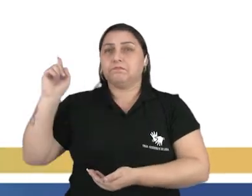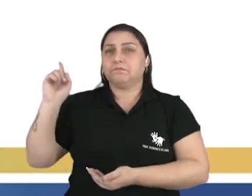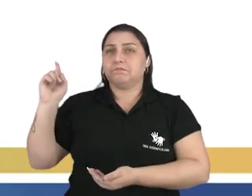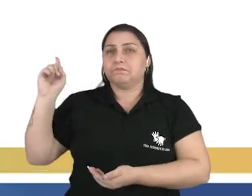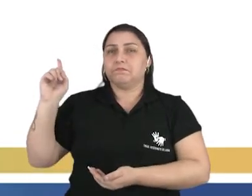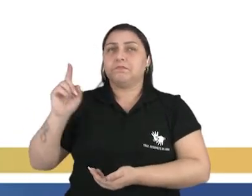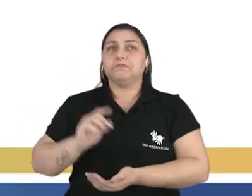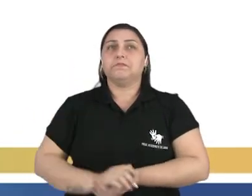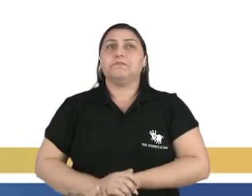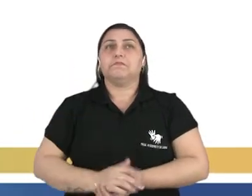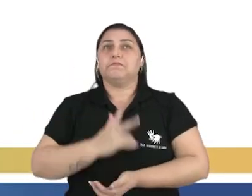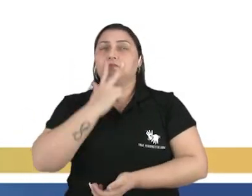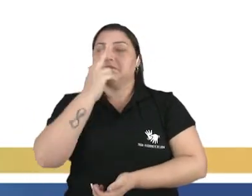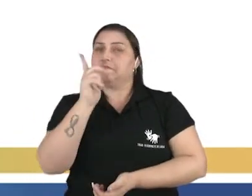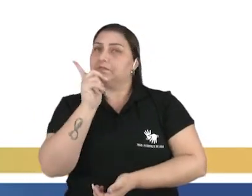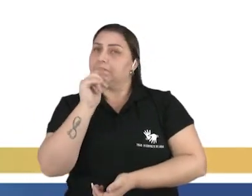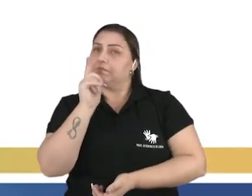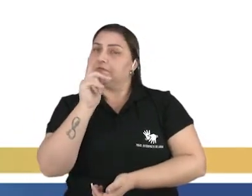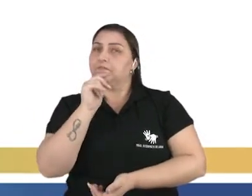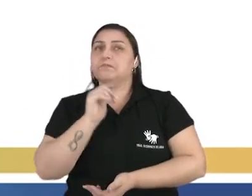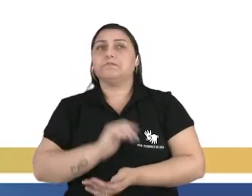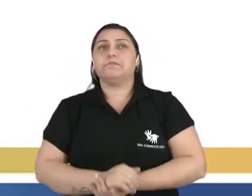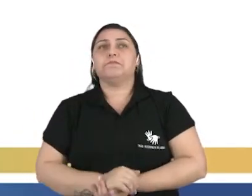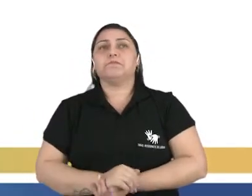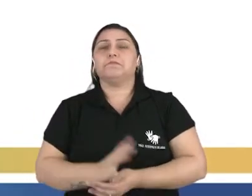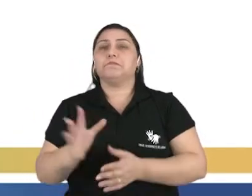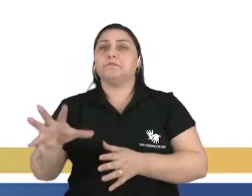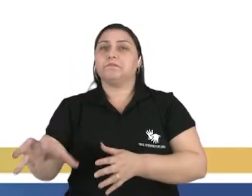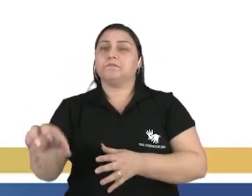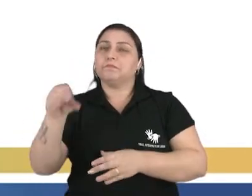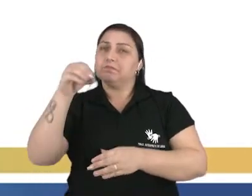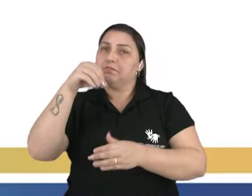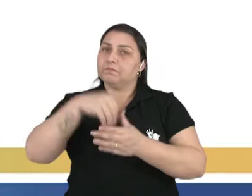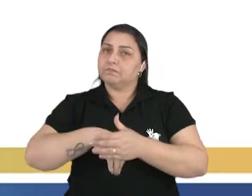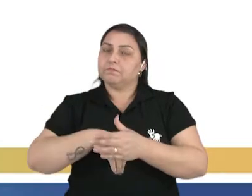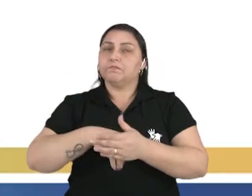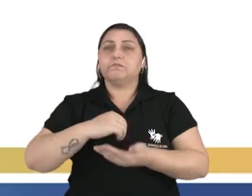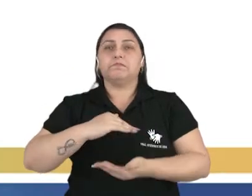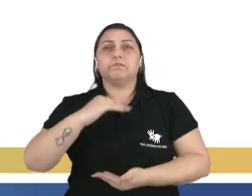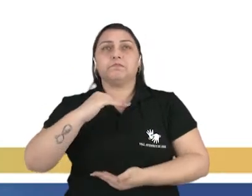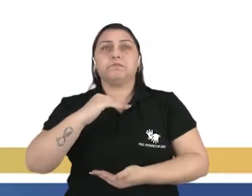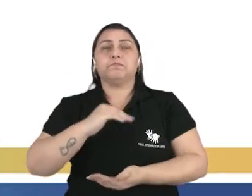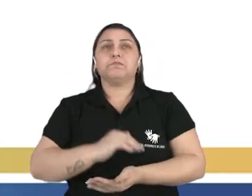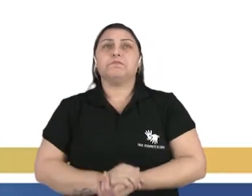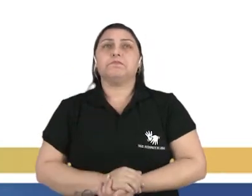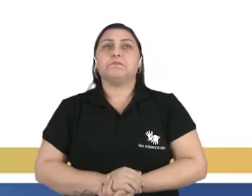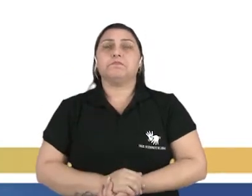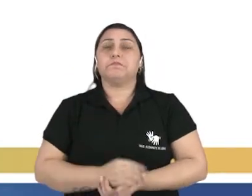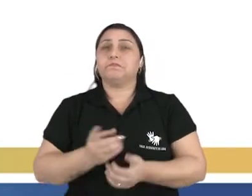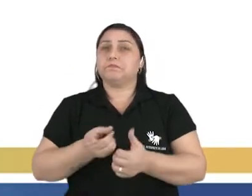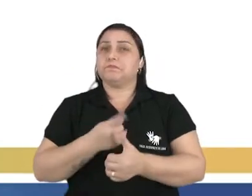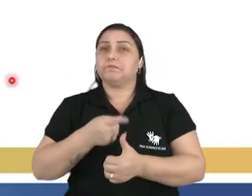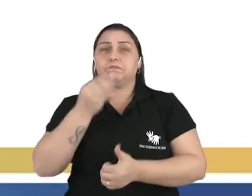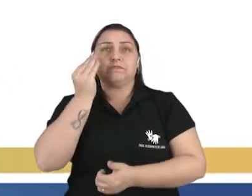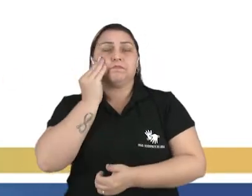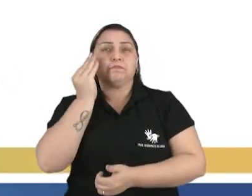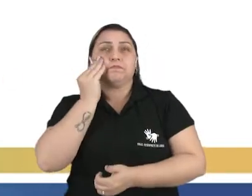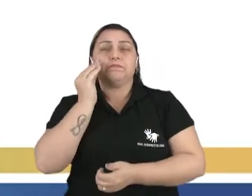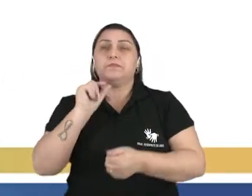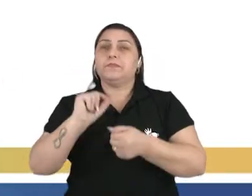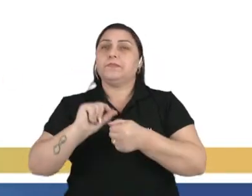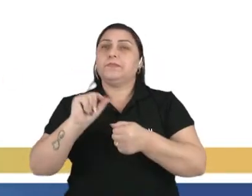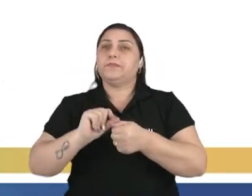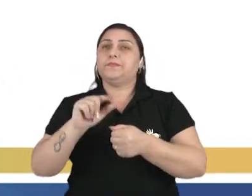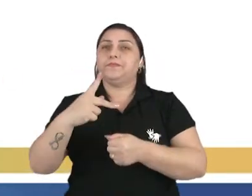fosse água, fluidos, onde era coletado e armazenado em garrafas, Então, essa primeira tentativa de se fazer